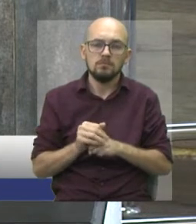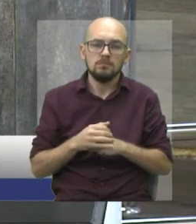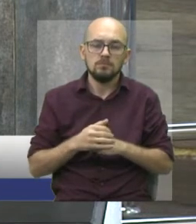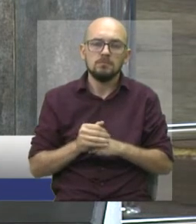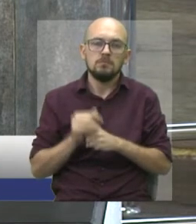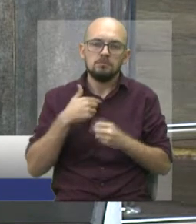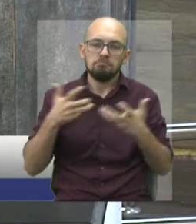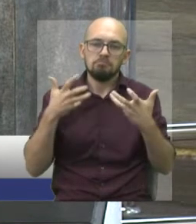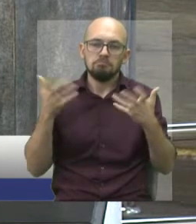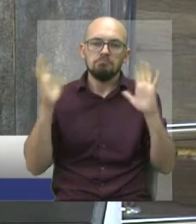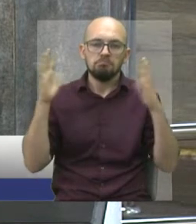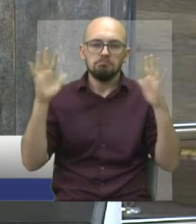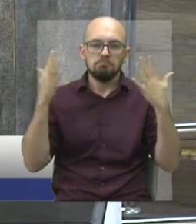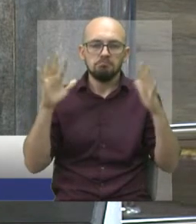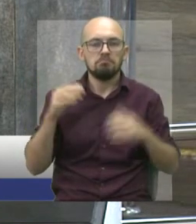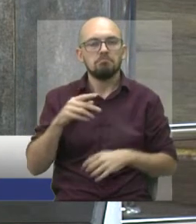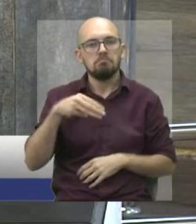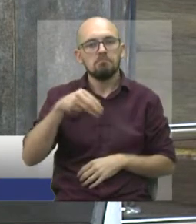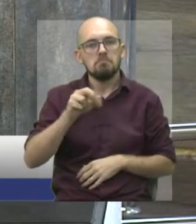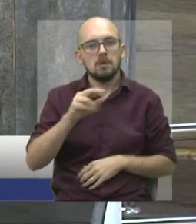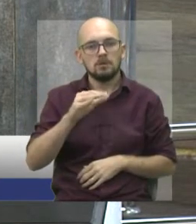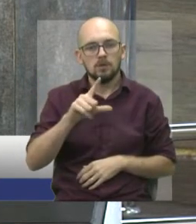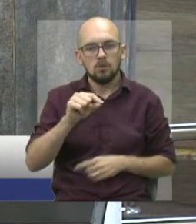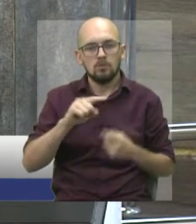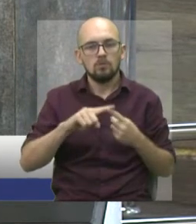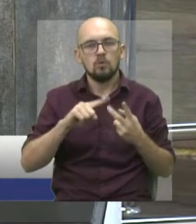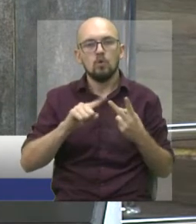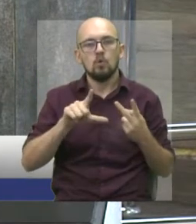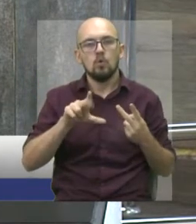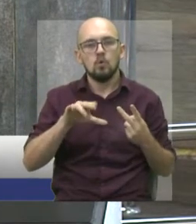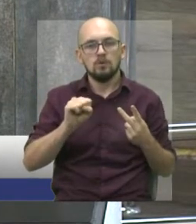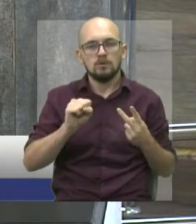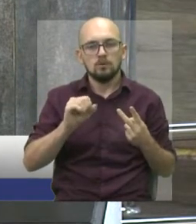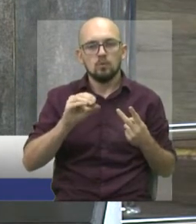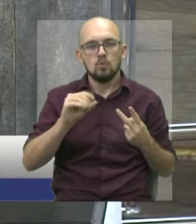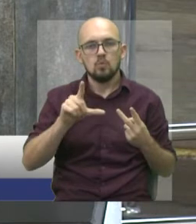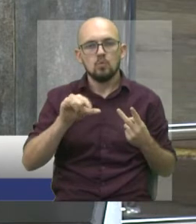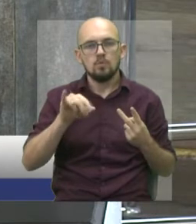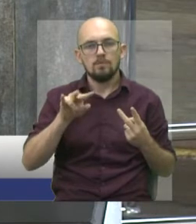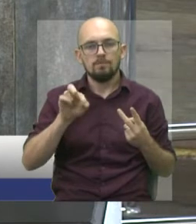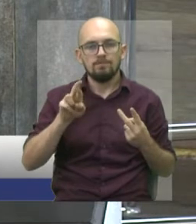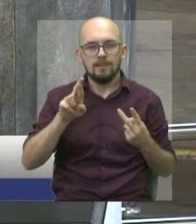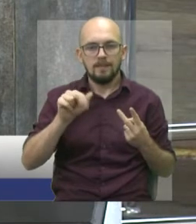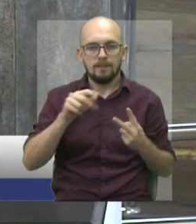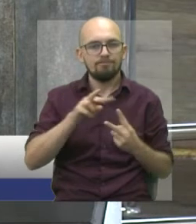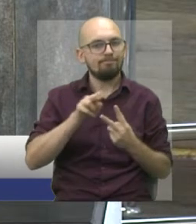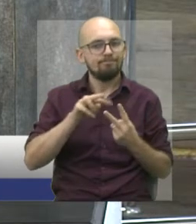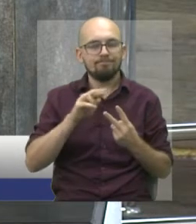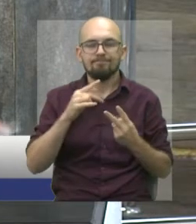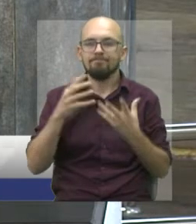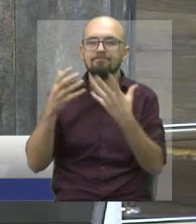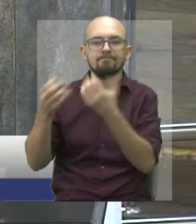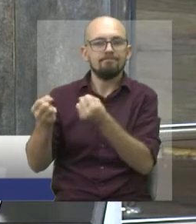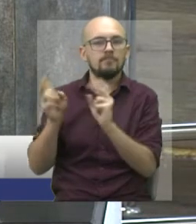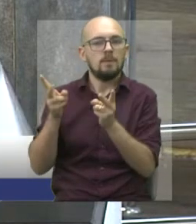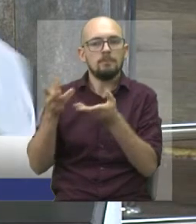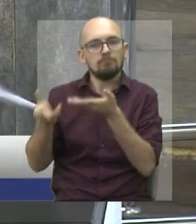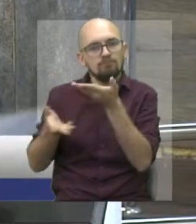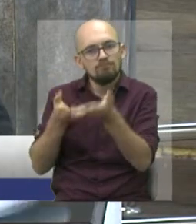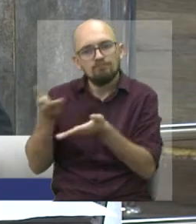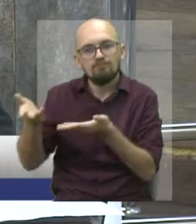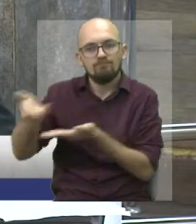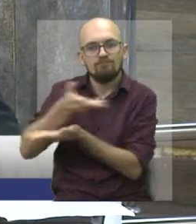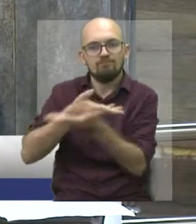dar os parabéns ao Marcelo Pive e ao Luiz Carlos Oliveira, que vem nos atendendo e prestando um serviço